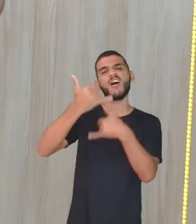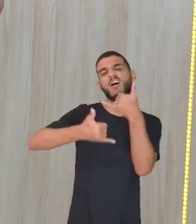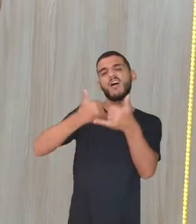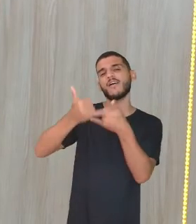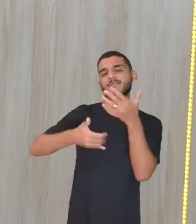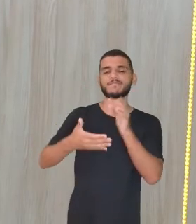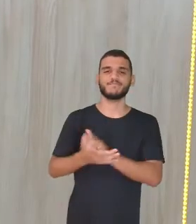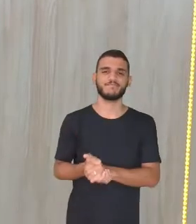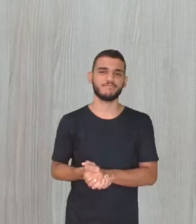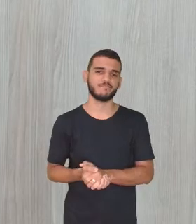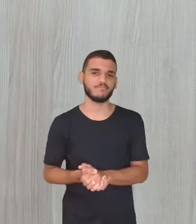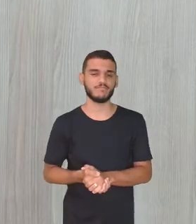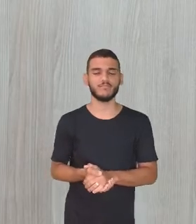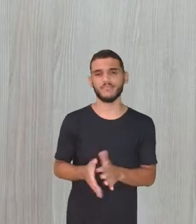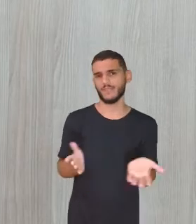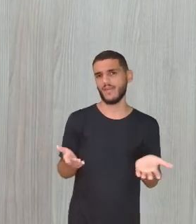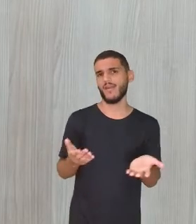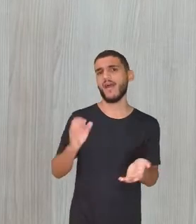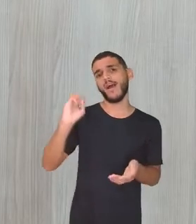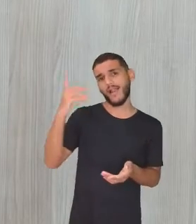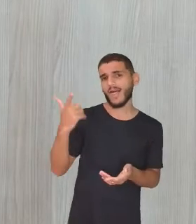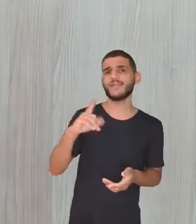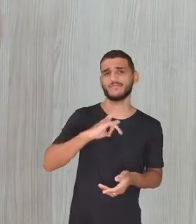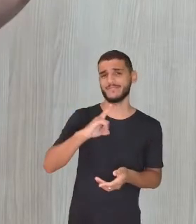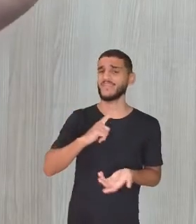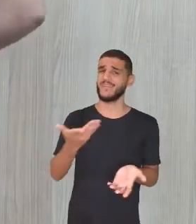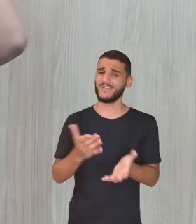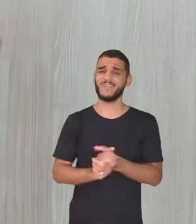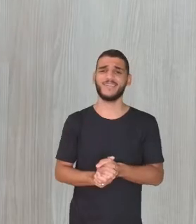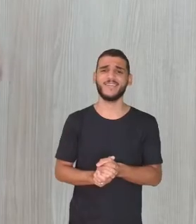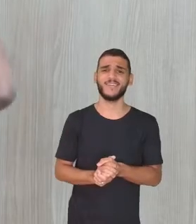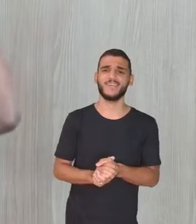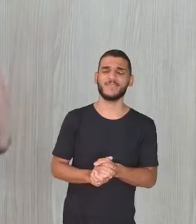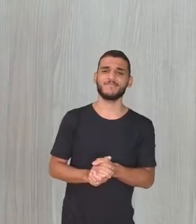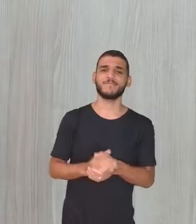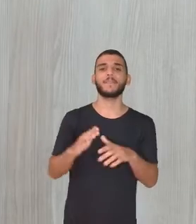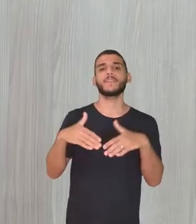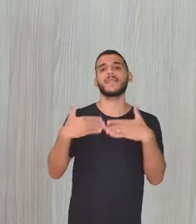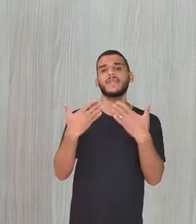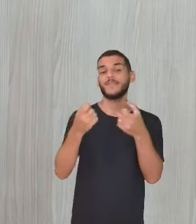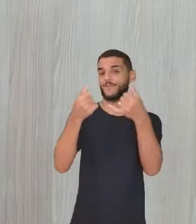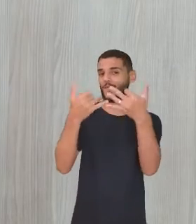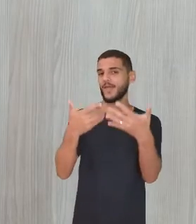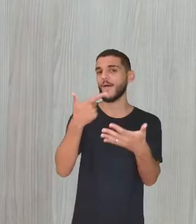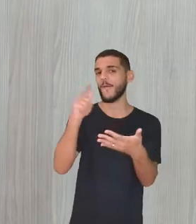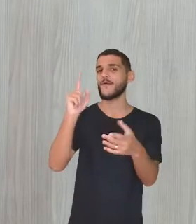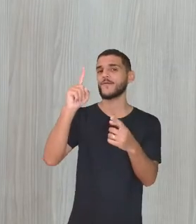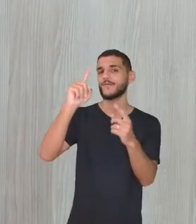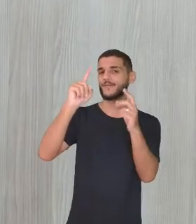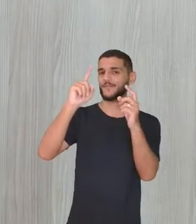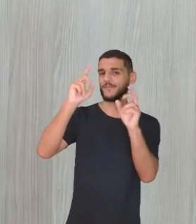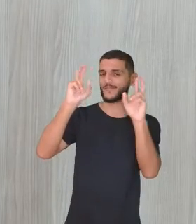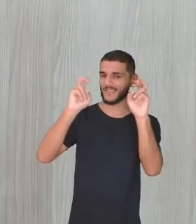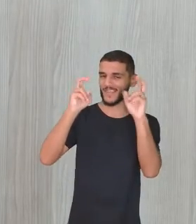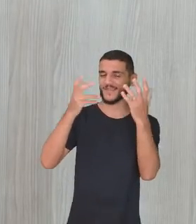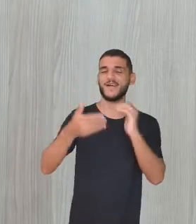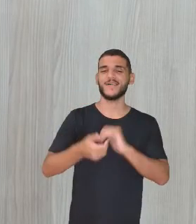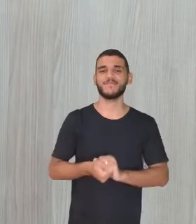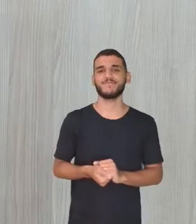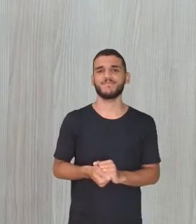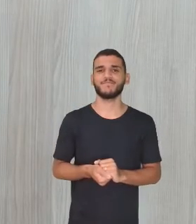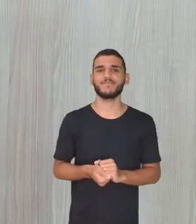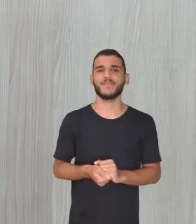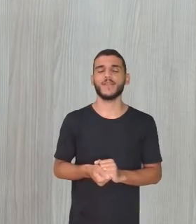professora? Claro que tem, gente. Até porque, e aí falando de outra coisa, um dos sinônimos, um